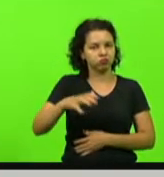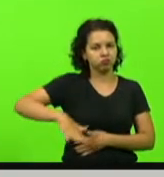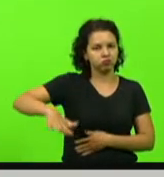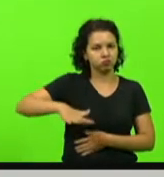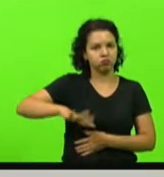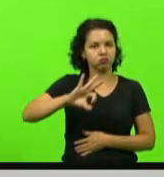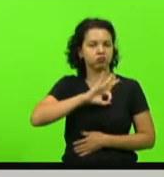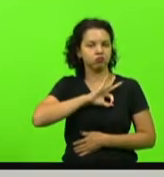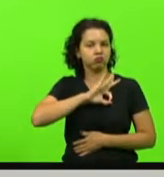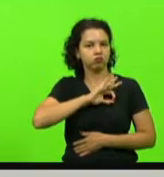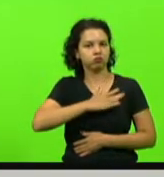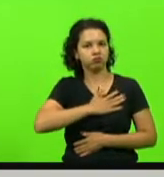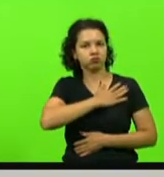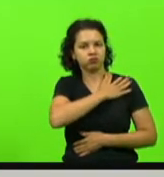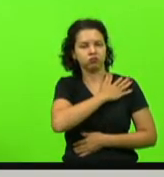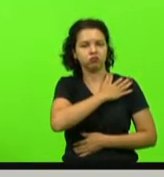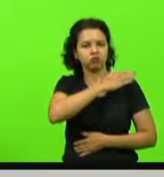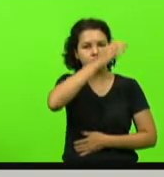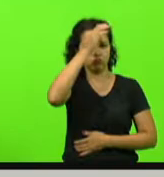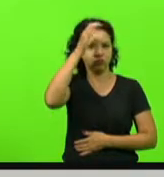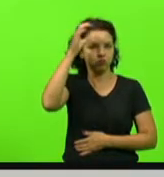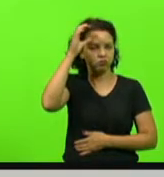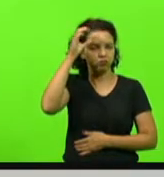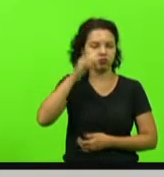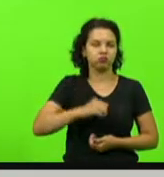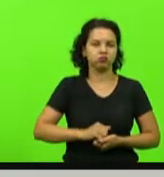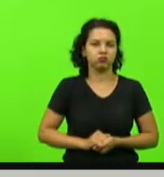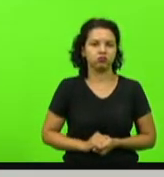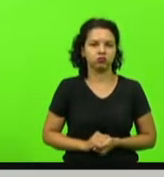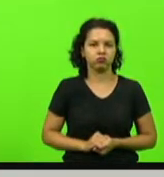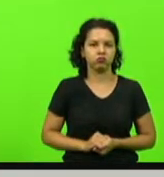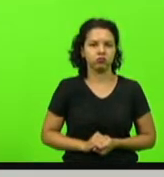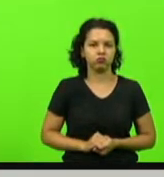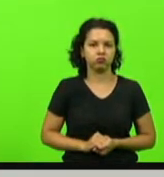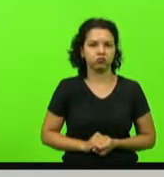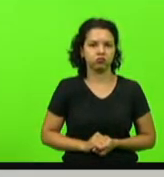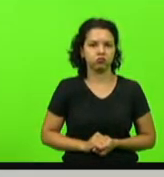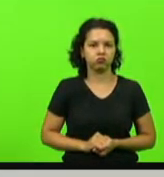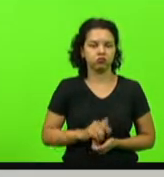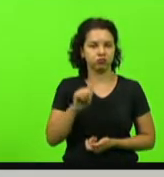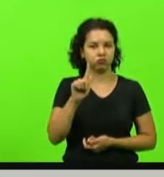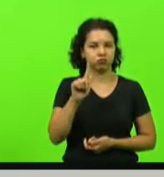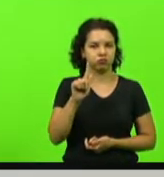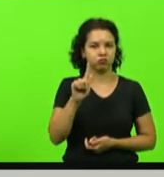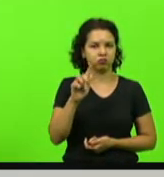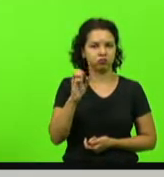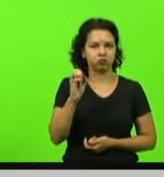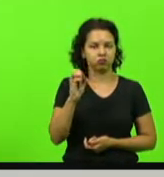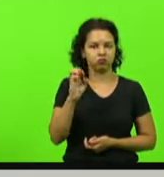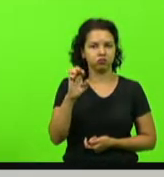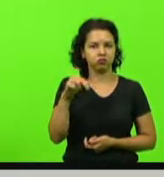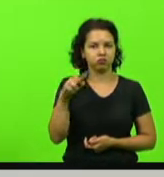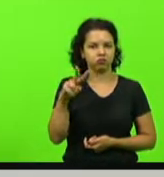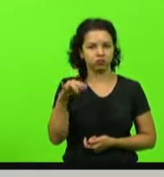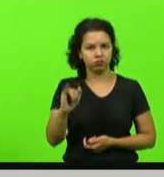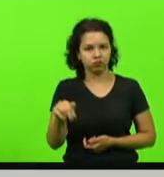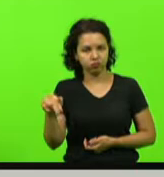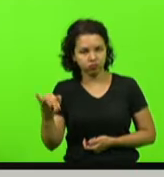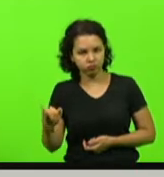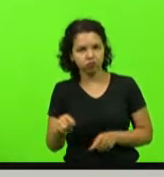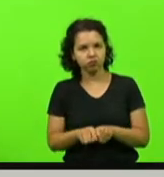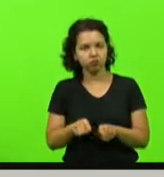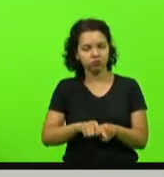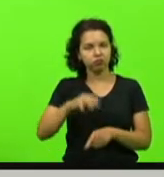de Criciúma pelo desempenho do cabo Giovanni Serafim e do soldado Vanderlei